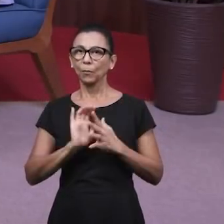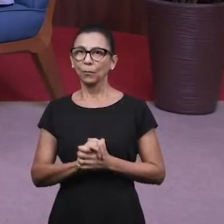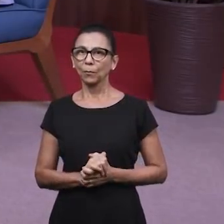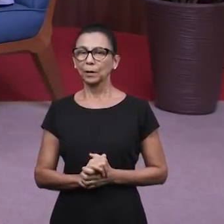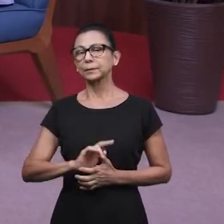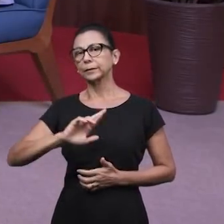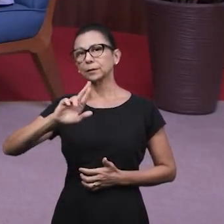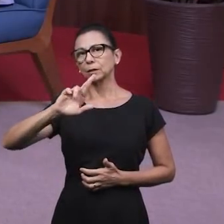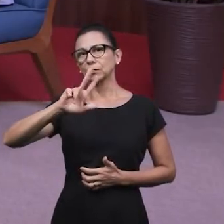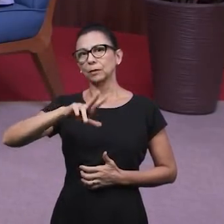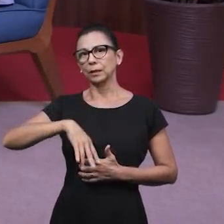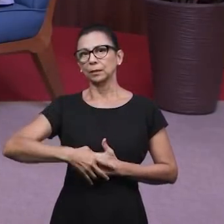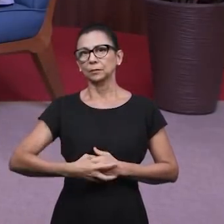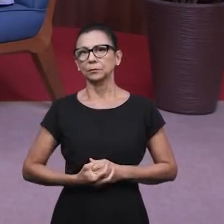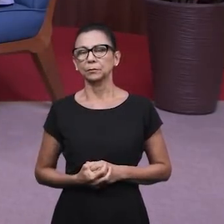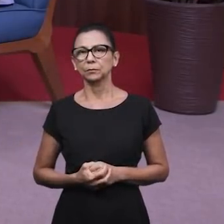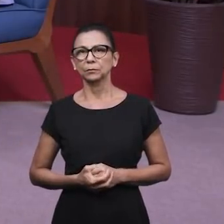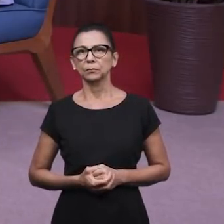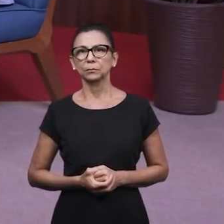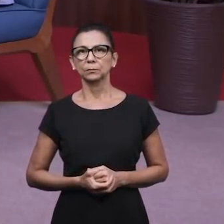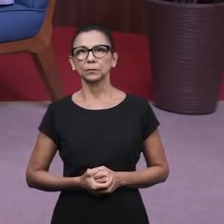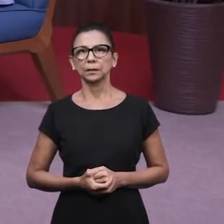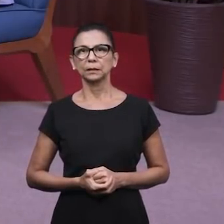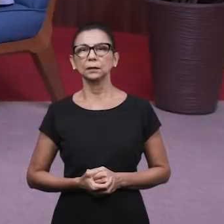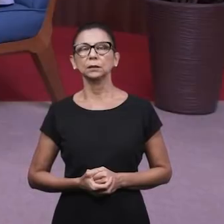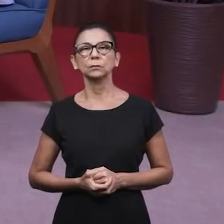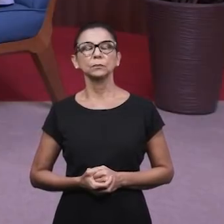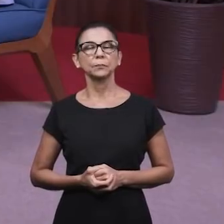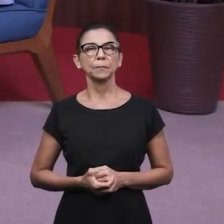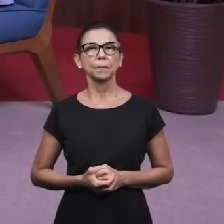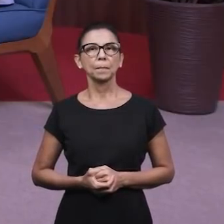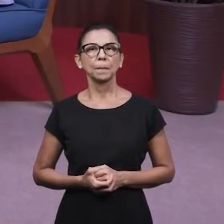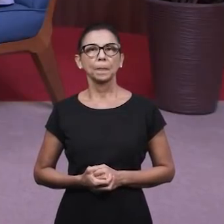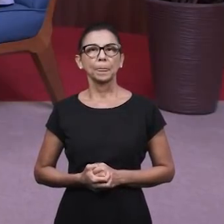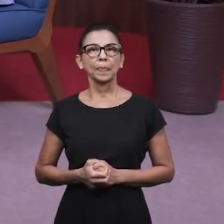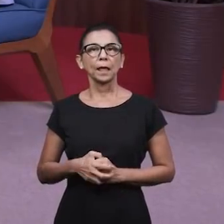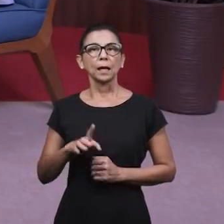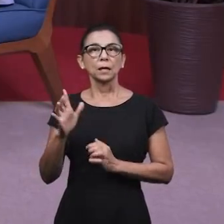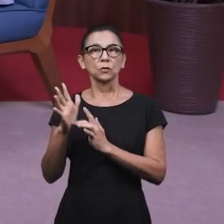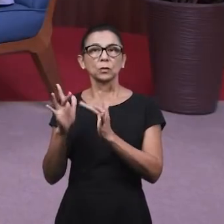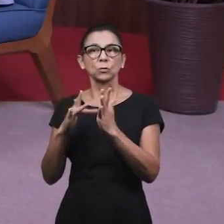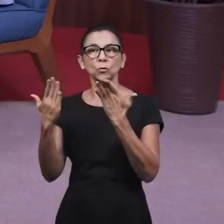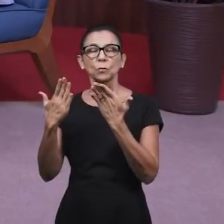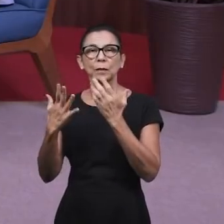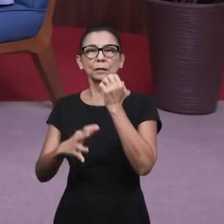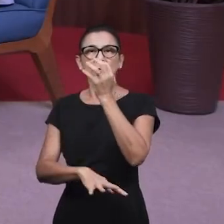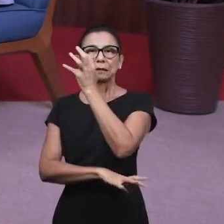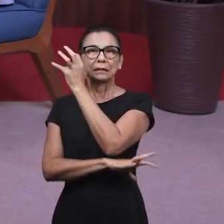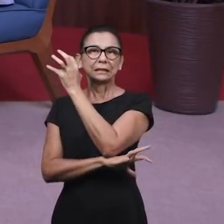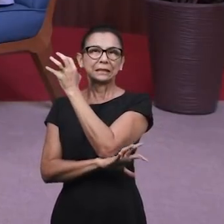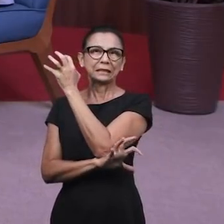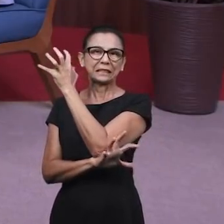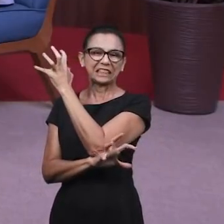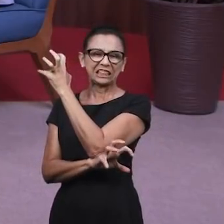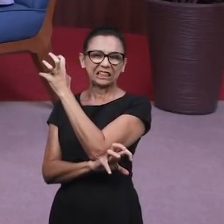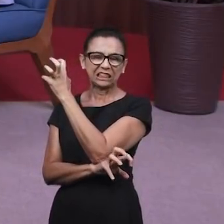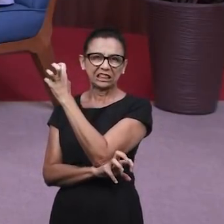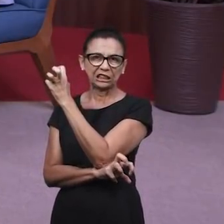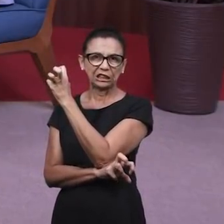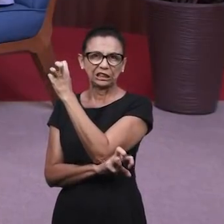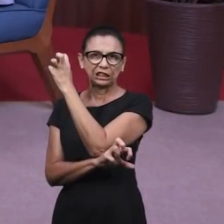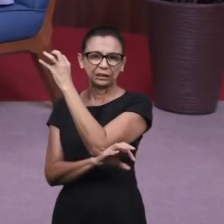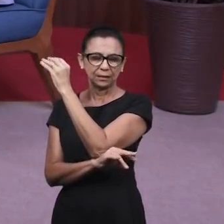no capítulo 53, diz que ele era como raiz de uma terra seca.